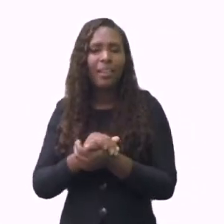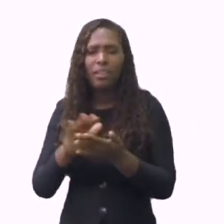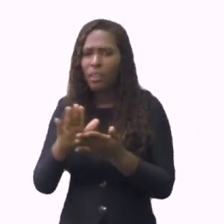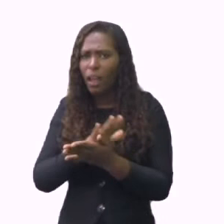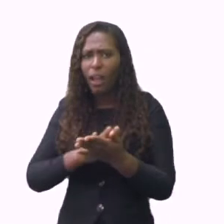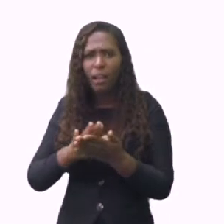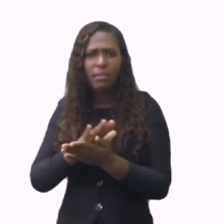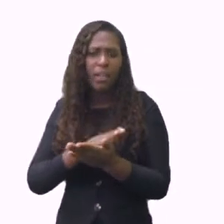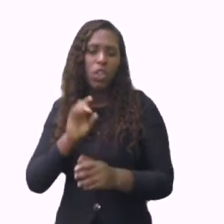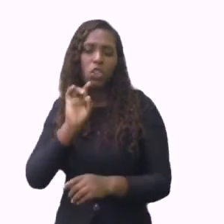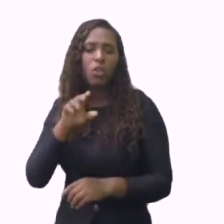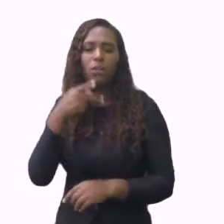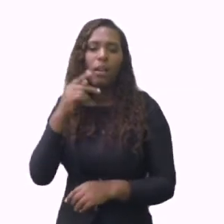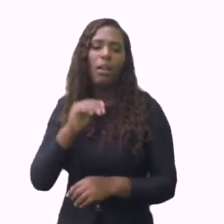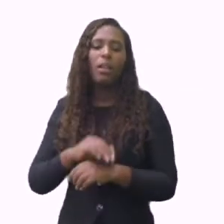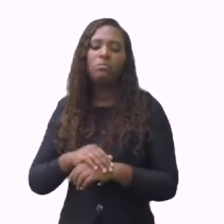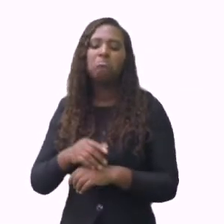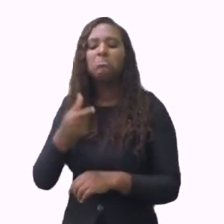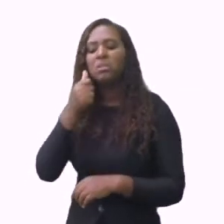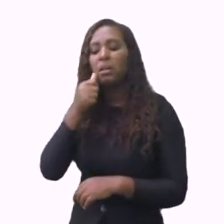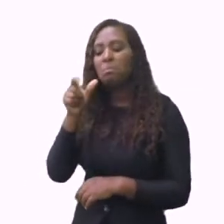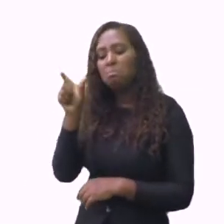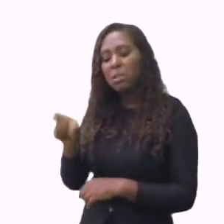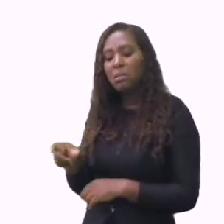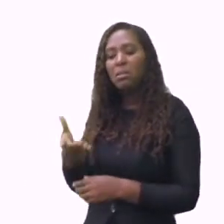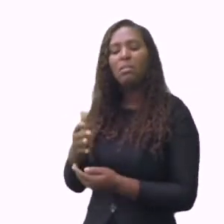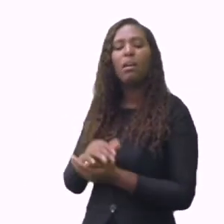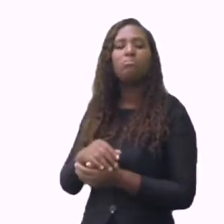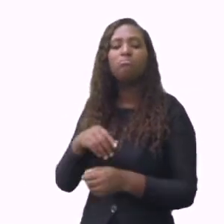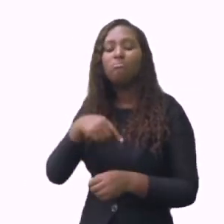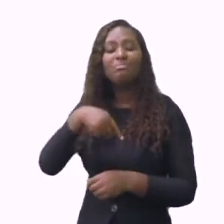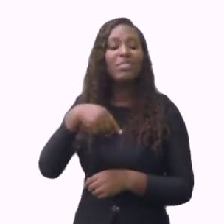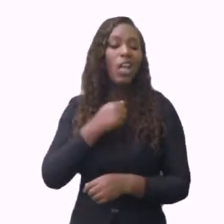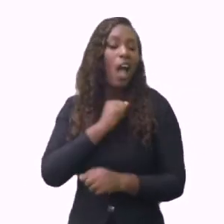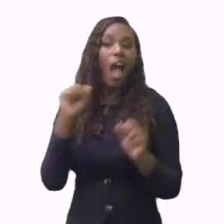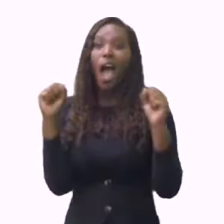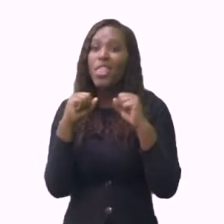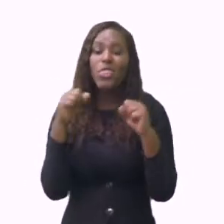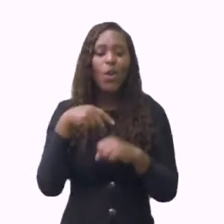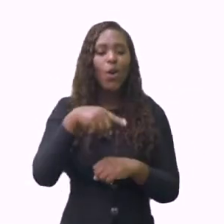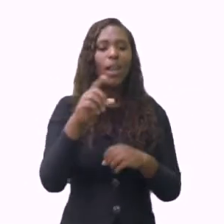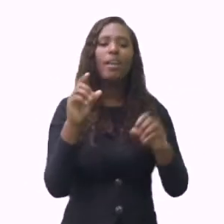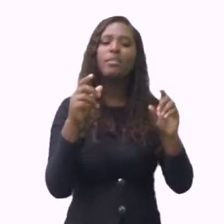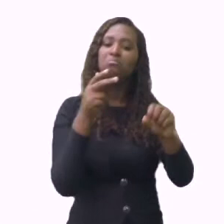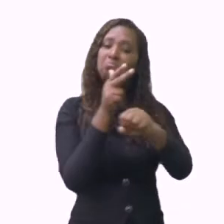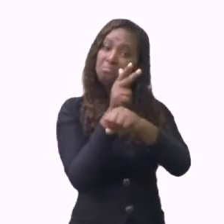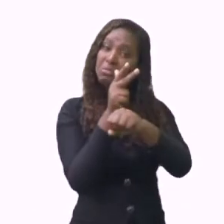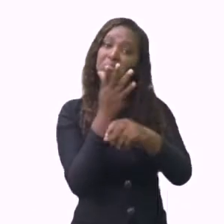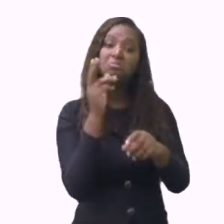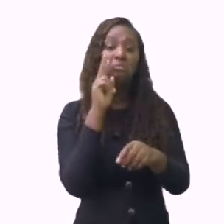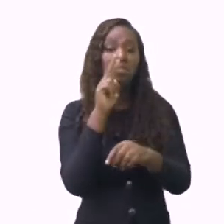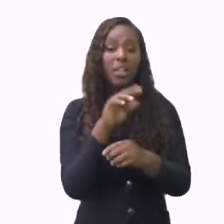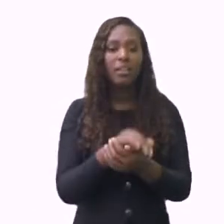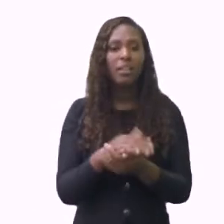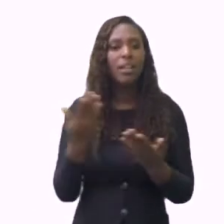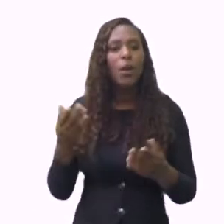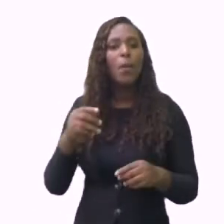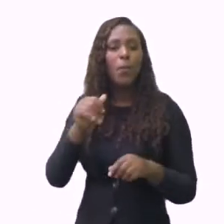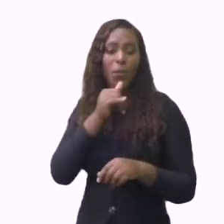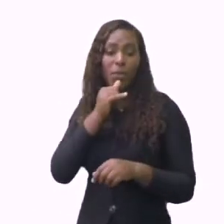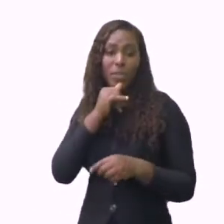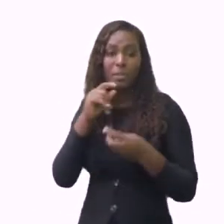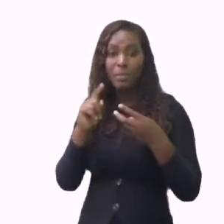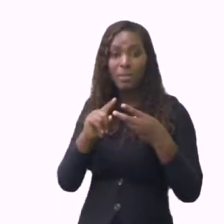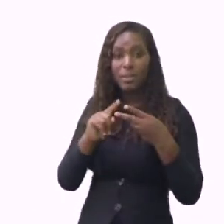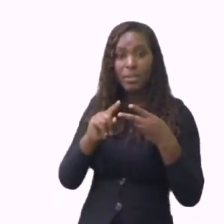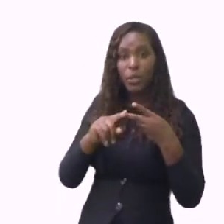final. Eu vou descansar em casa. Olha o segundo exemplo. Eu vou descansar em casa. Ponto final. O ponto